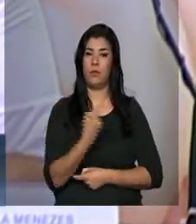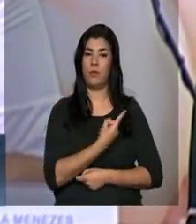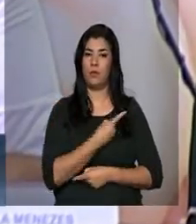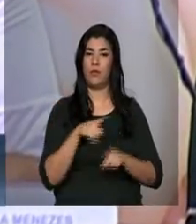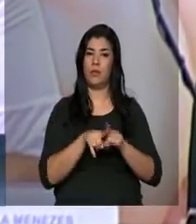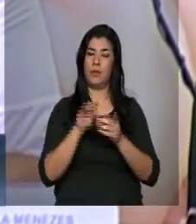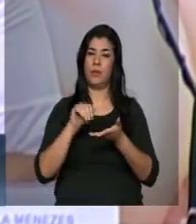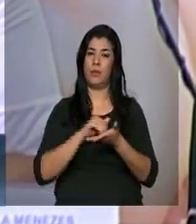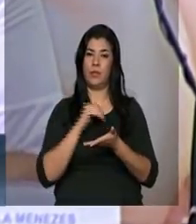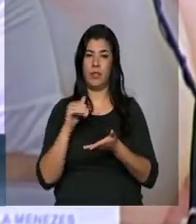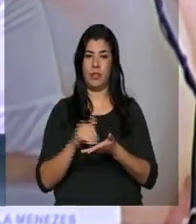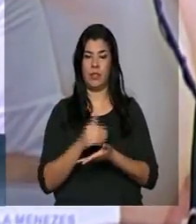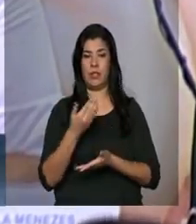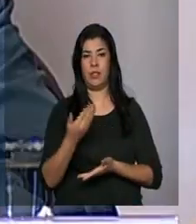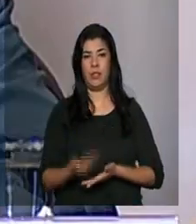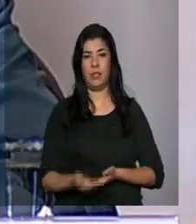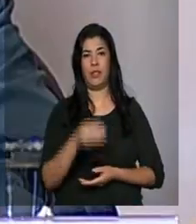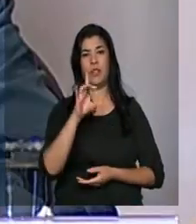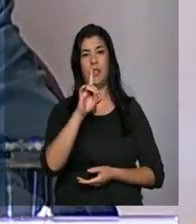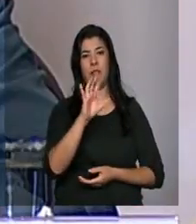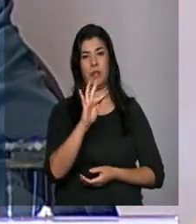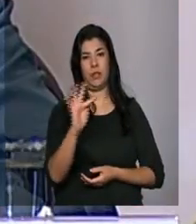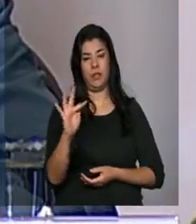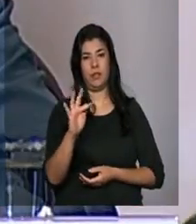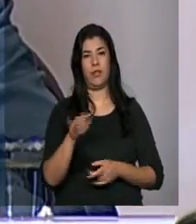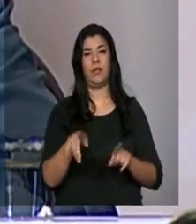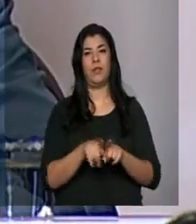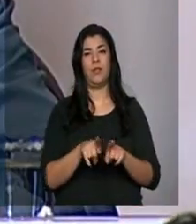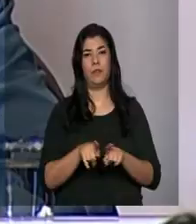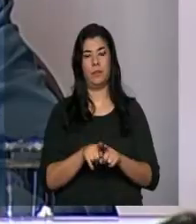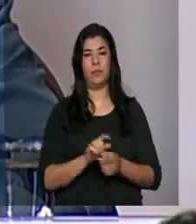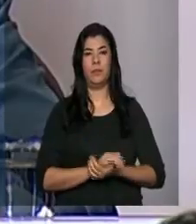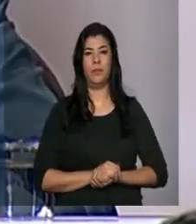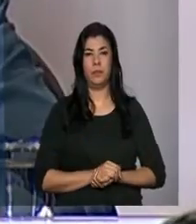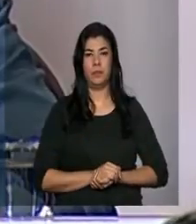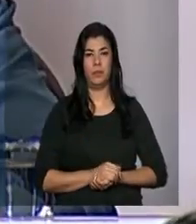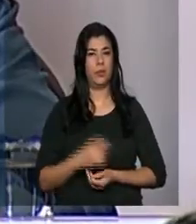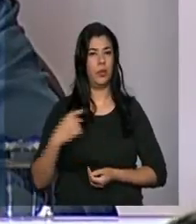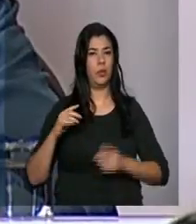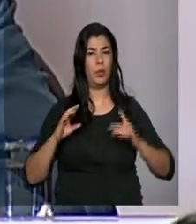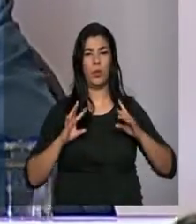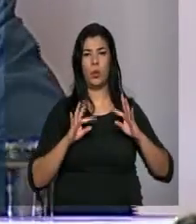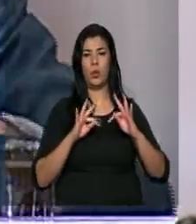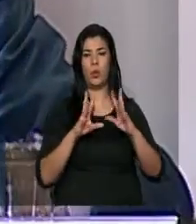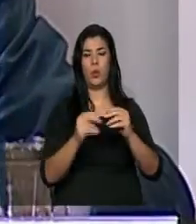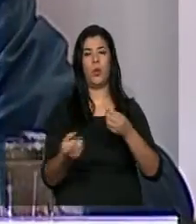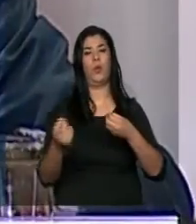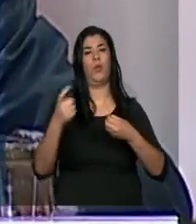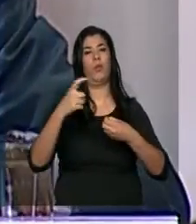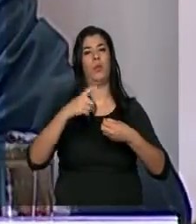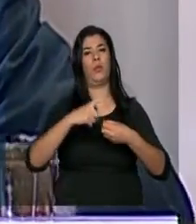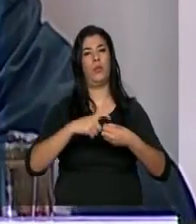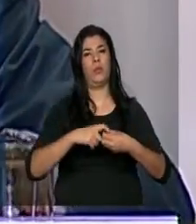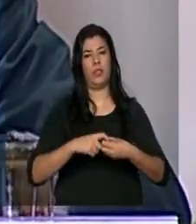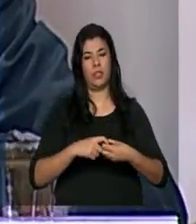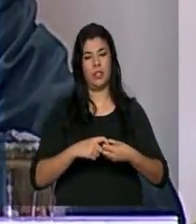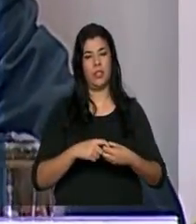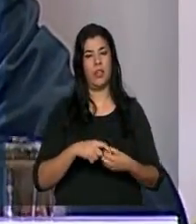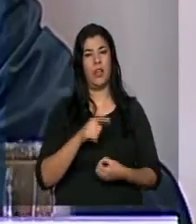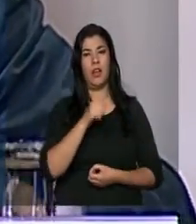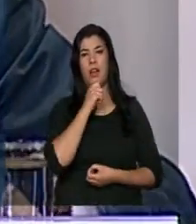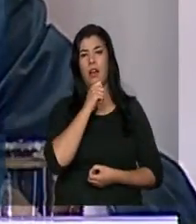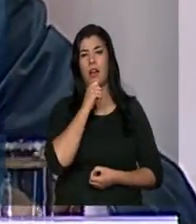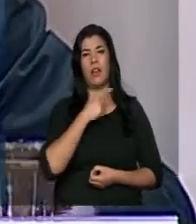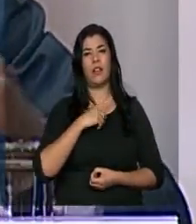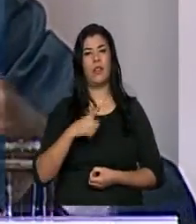a Secretaria de Estado de Saúde do Distrito Federal. Todas as nossas cooperações, não tive essa oportunidade de